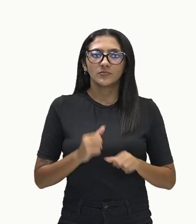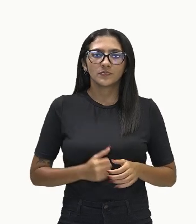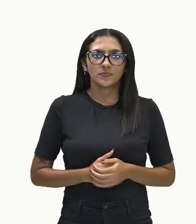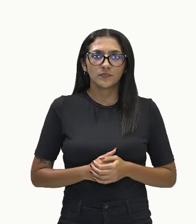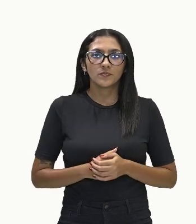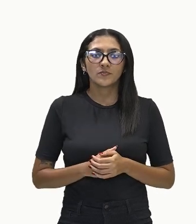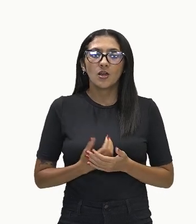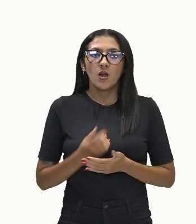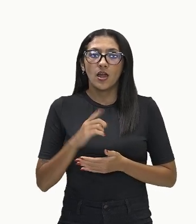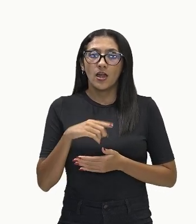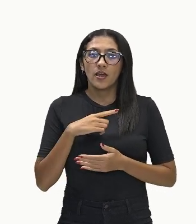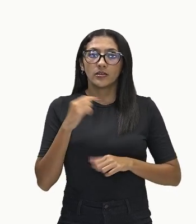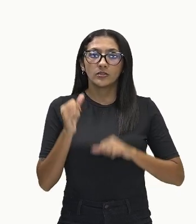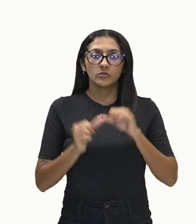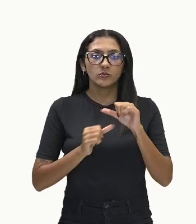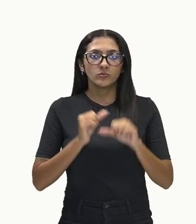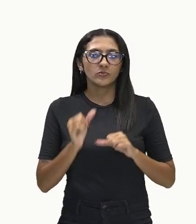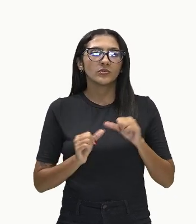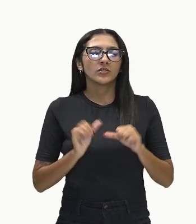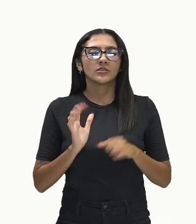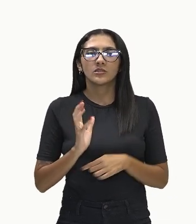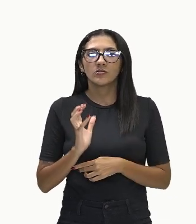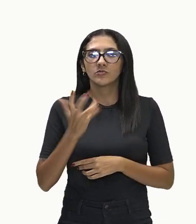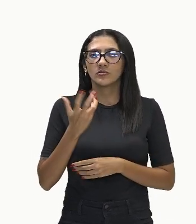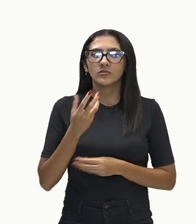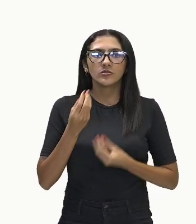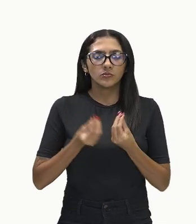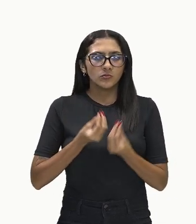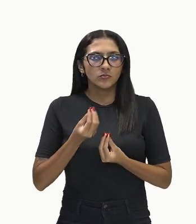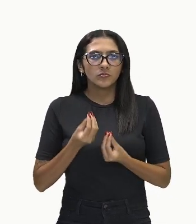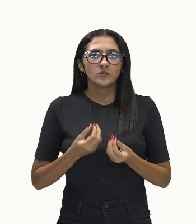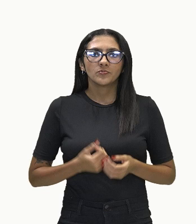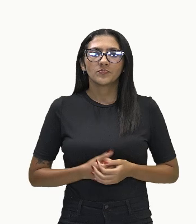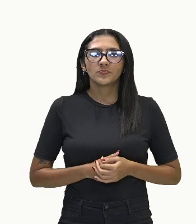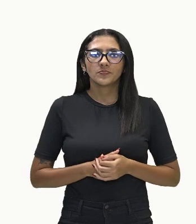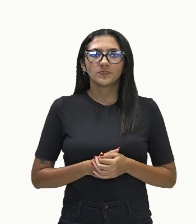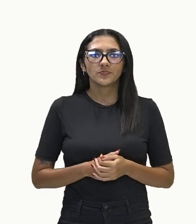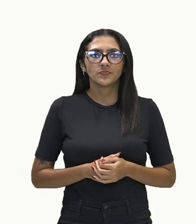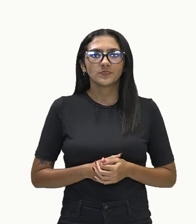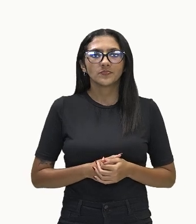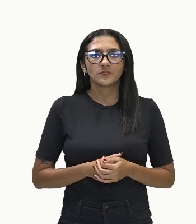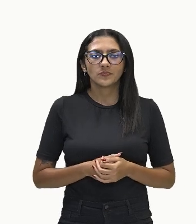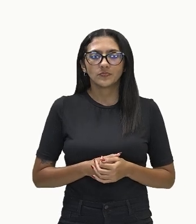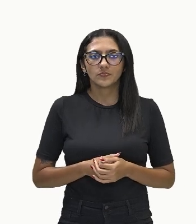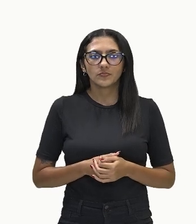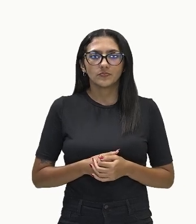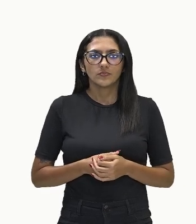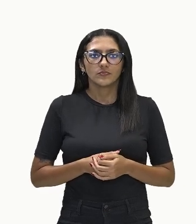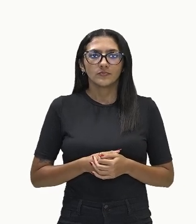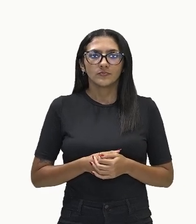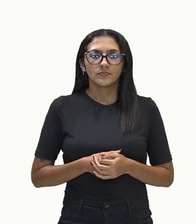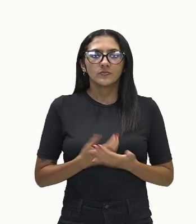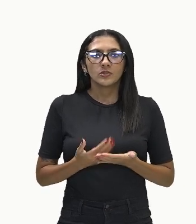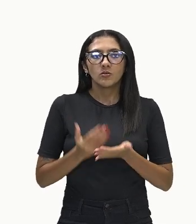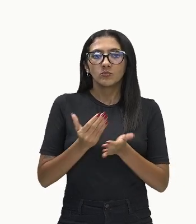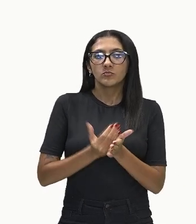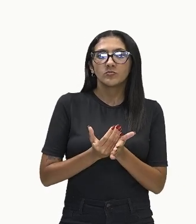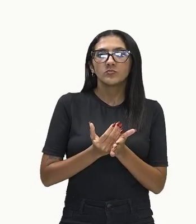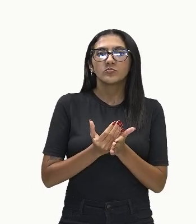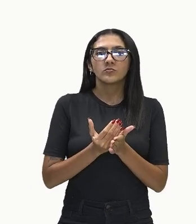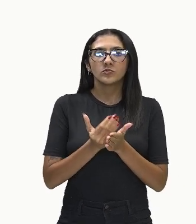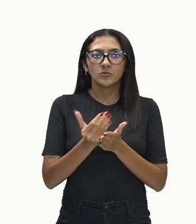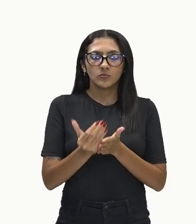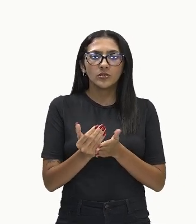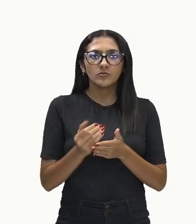Essas transformações são dadas de que forma? Na porção inicial do